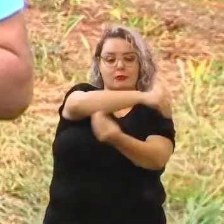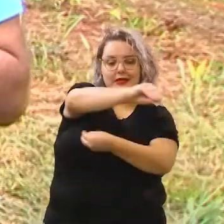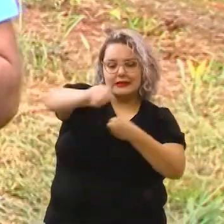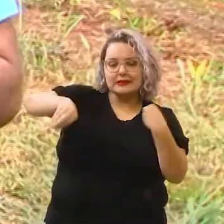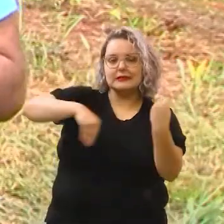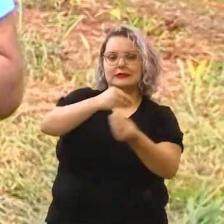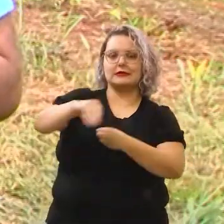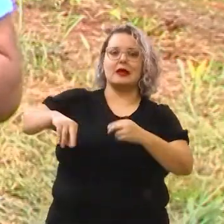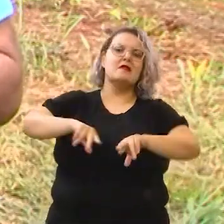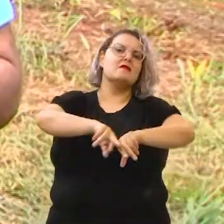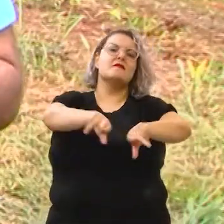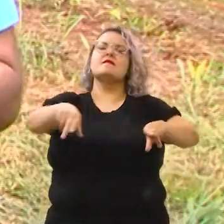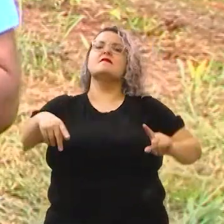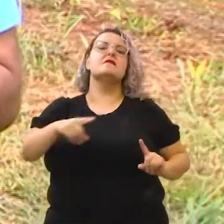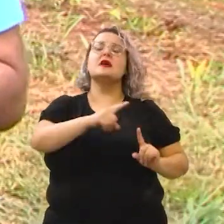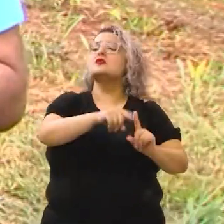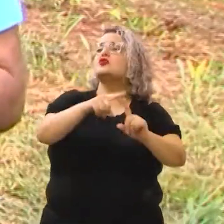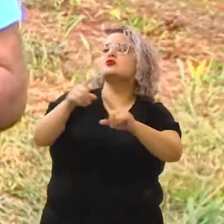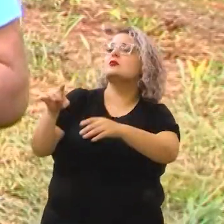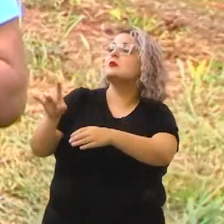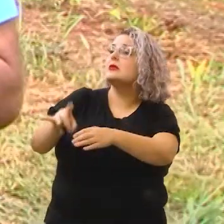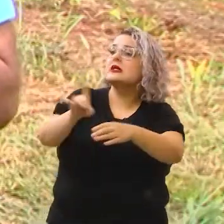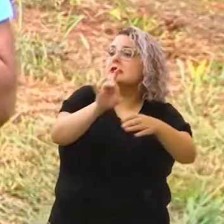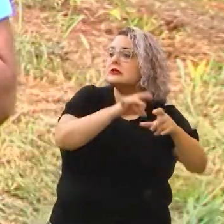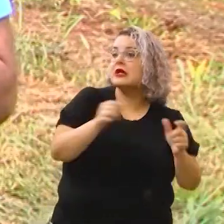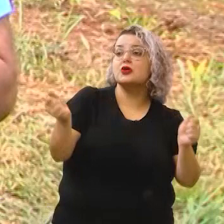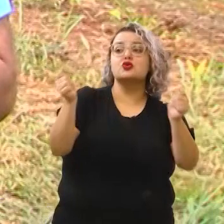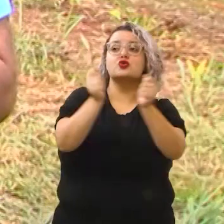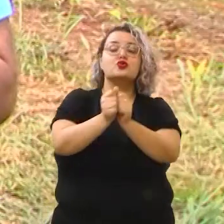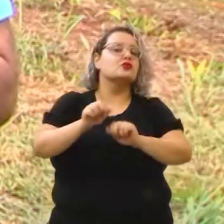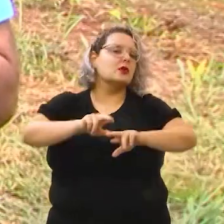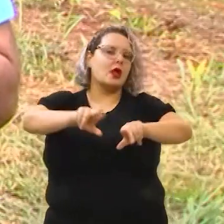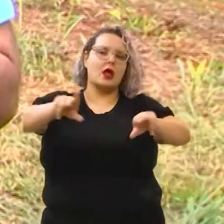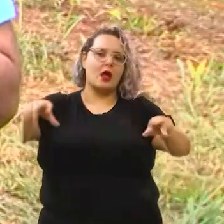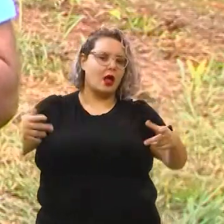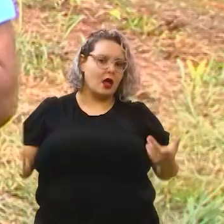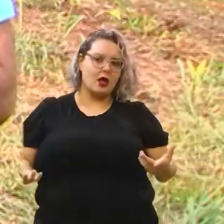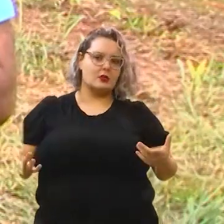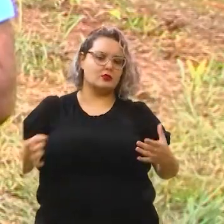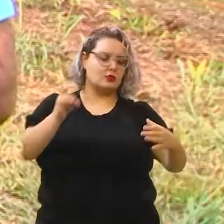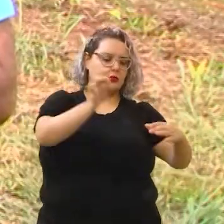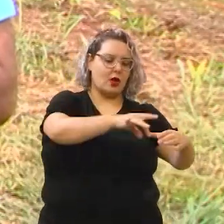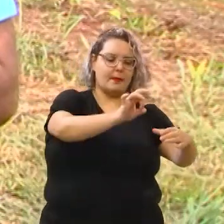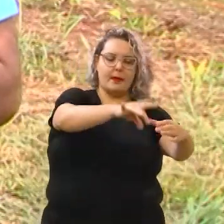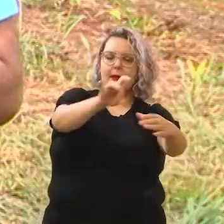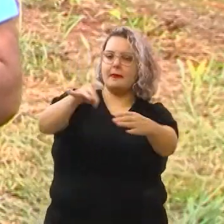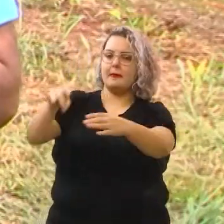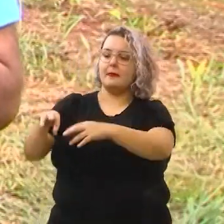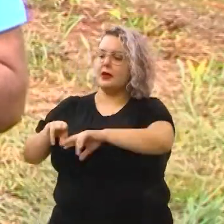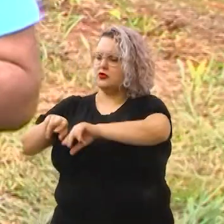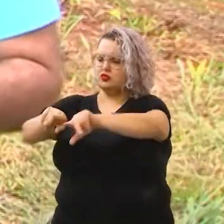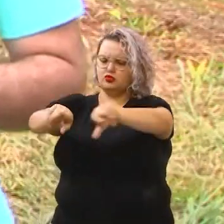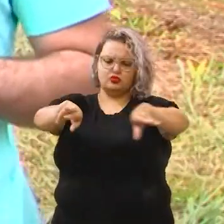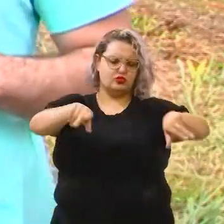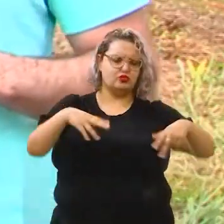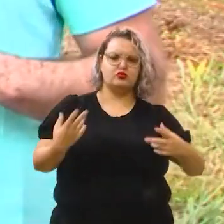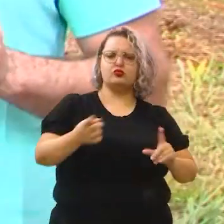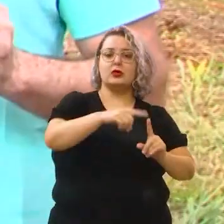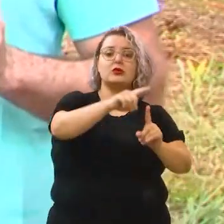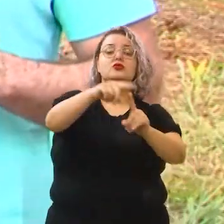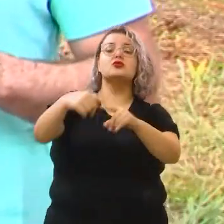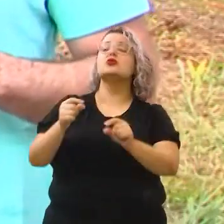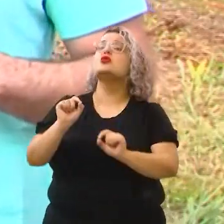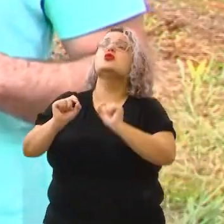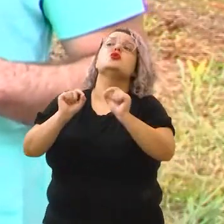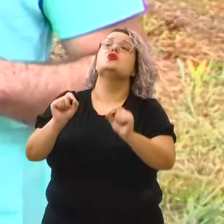você mesclar, você plantar junto diferentes cultivares, né? E o